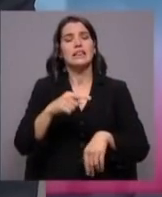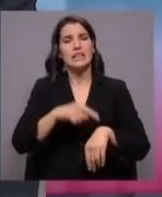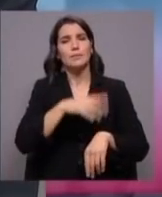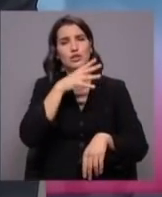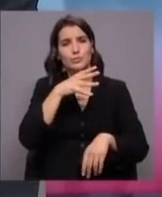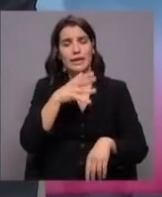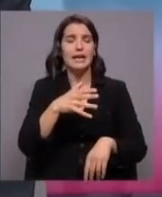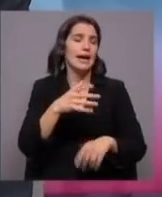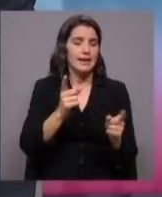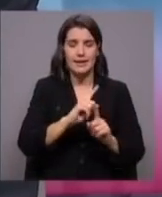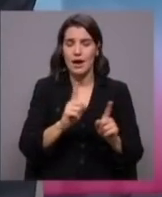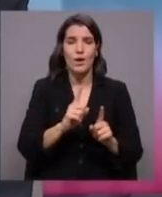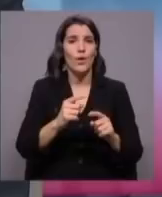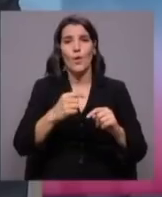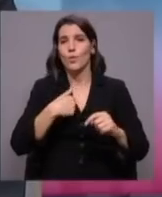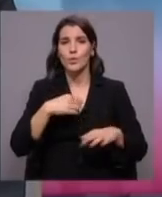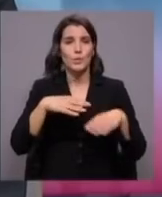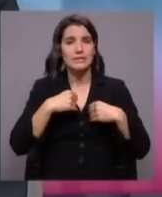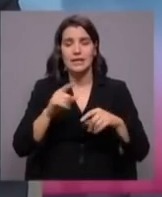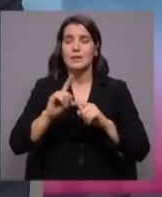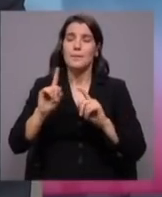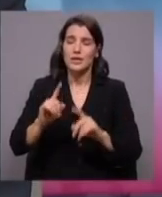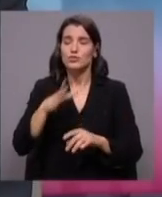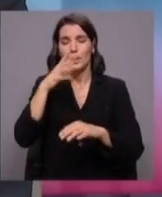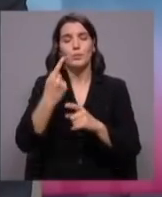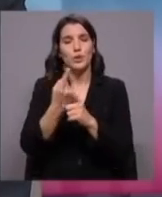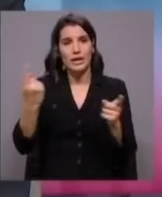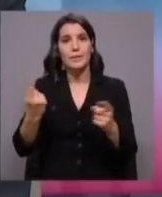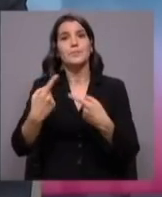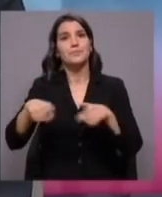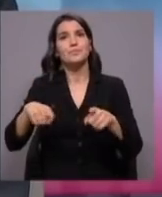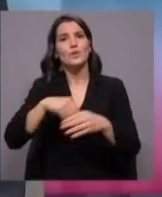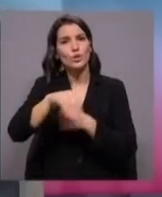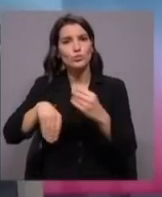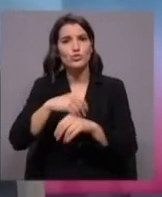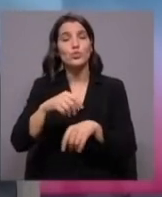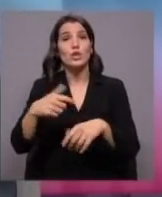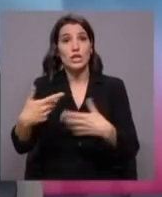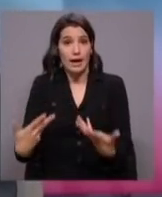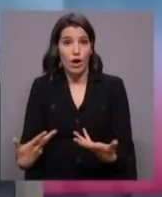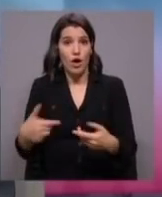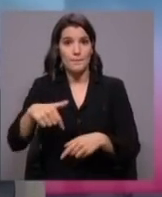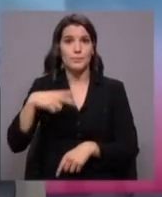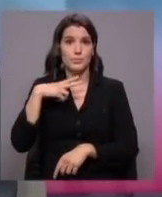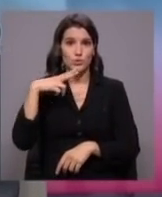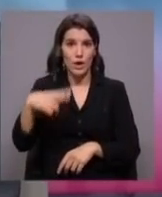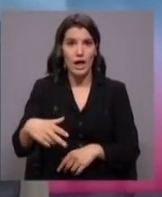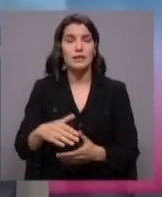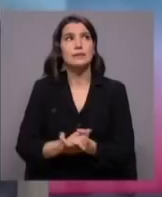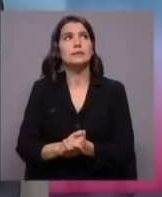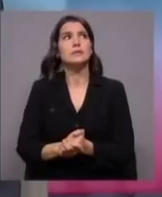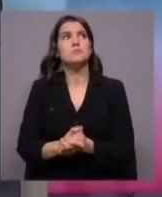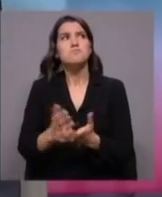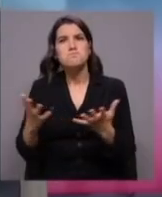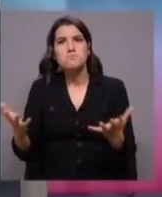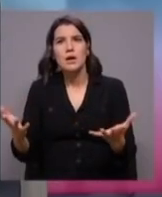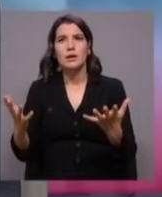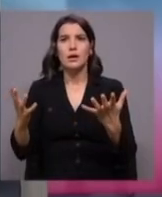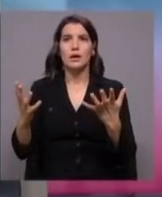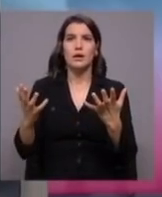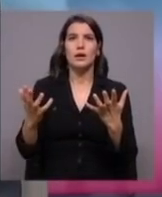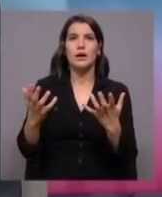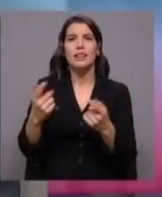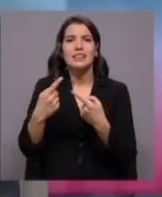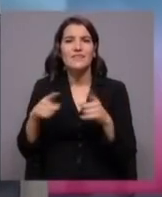porquê. Mas a diferença entre o mitigado e o que temos em Portugal não é muito, muito,